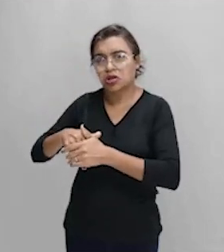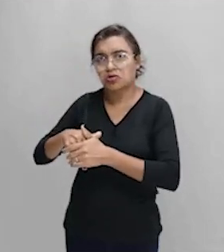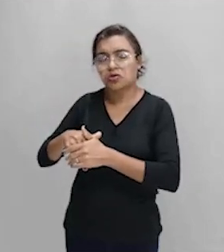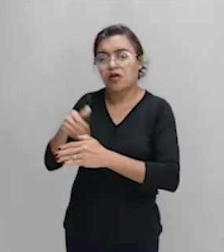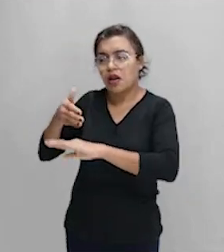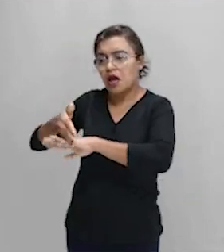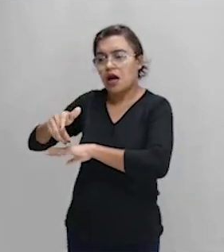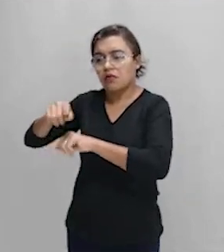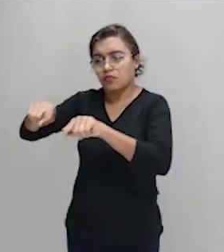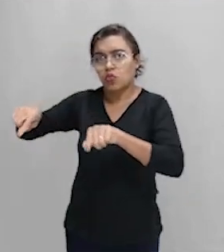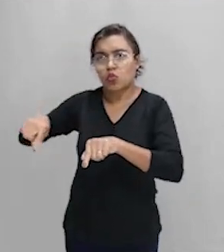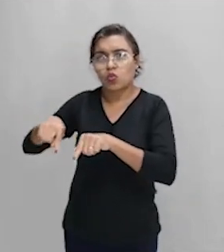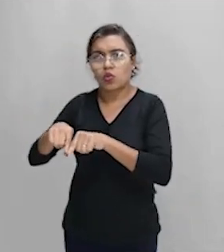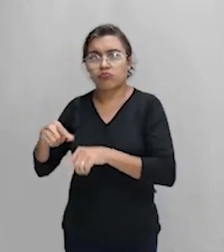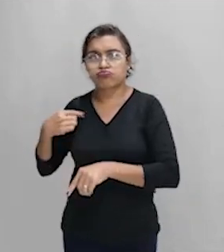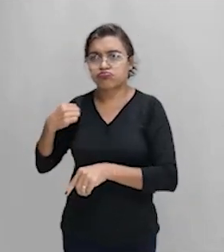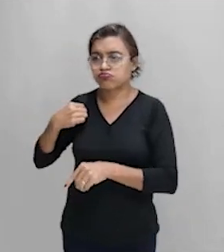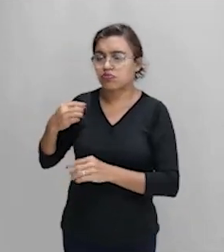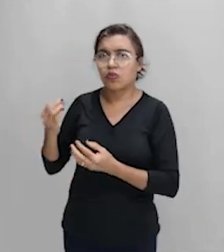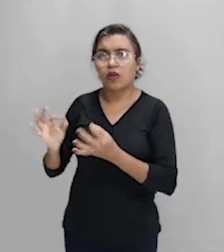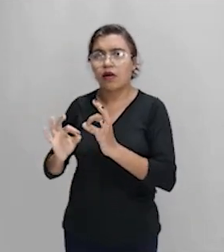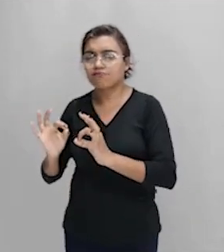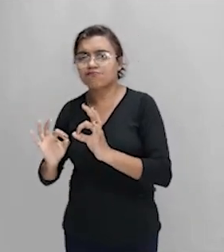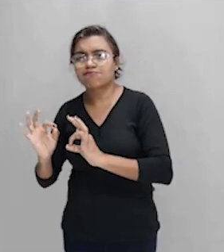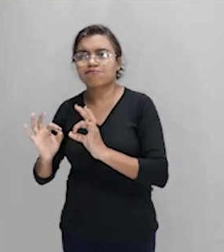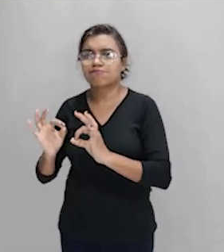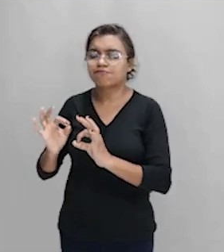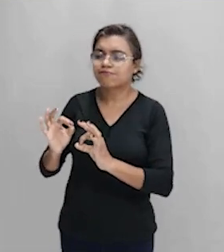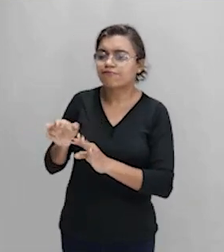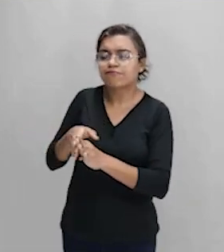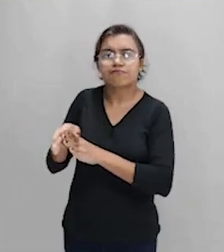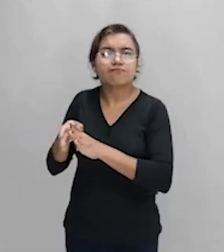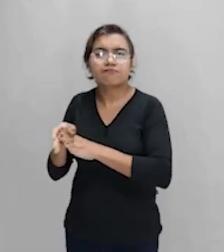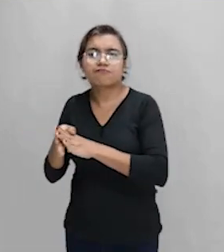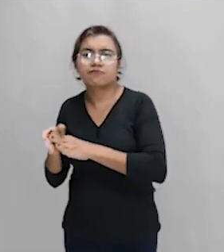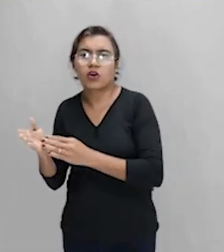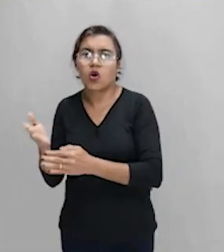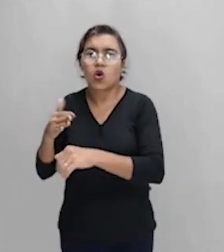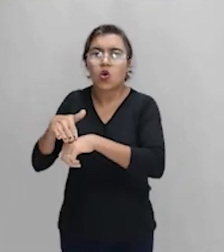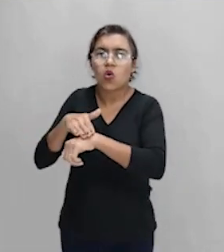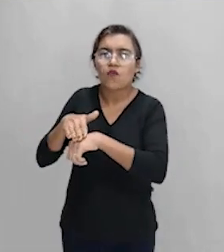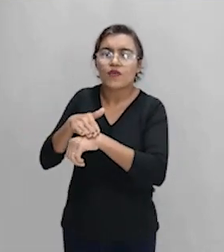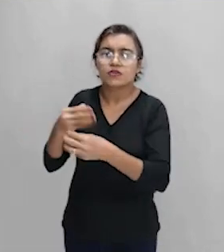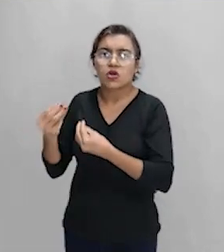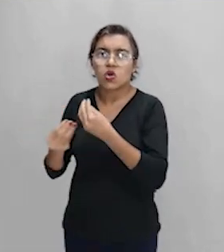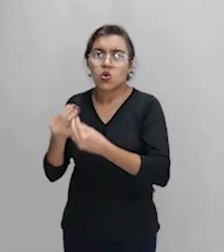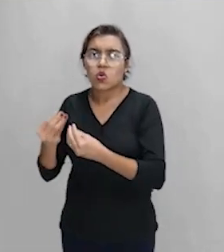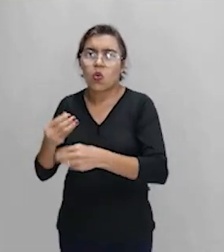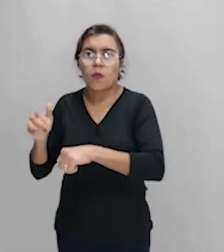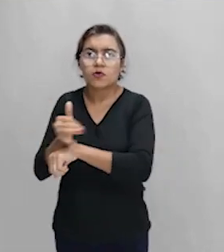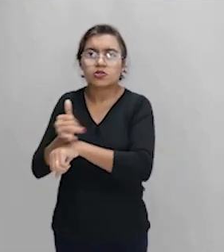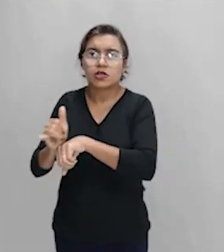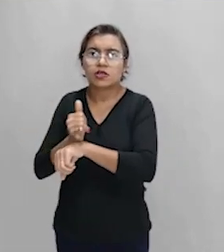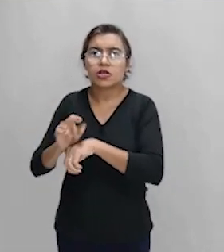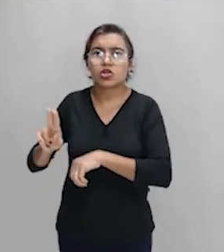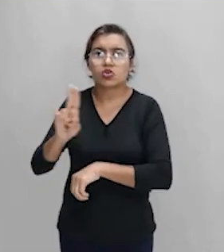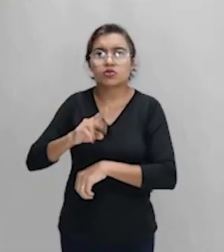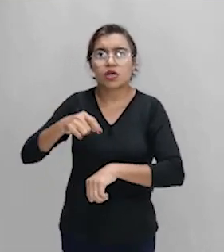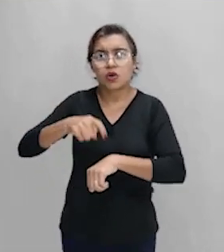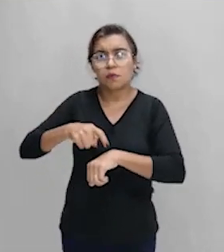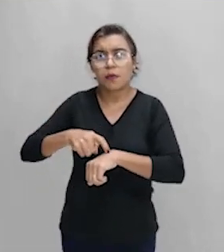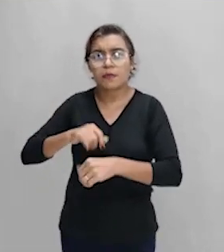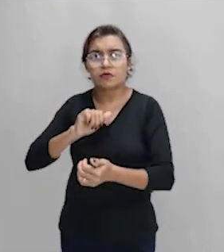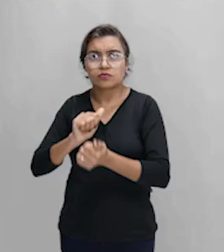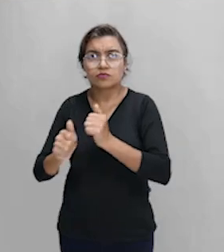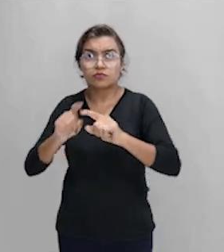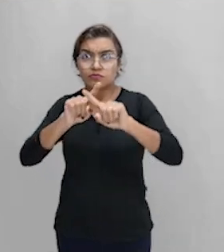a tática do jogo, como é que eles vão trabalhar. Então, isso também envolve o melhor rendimento, o desempenho do atleta, tá